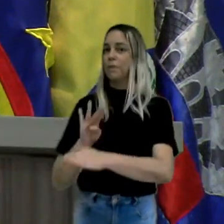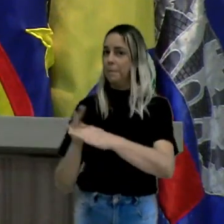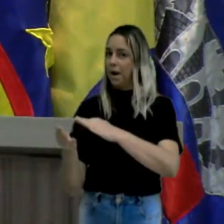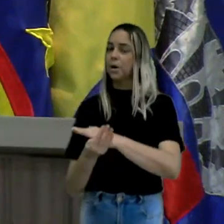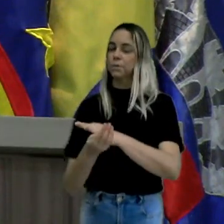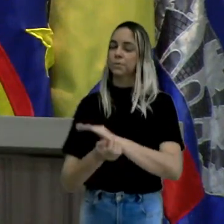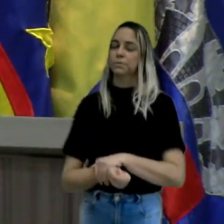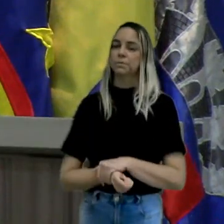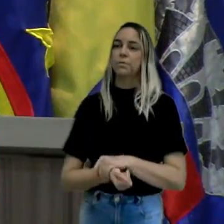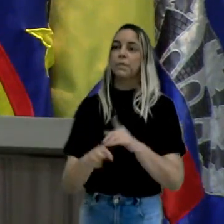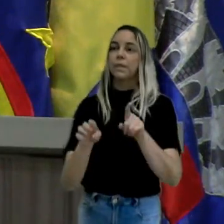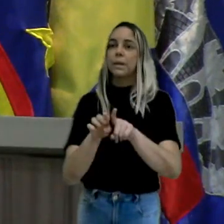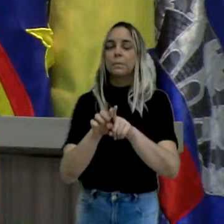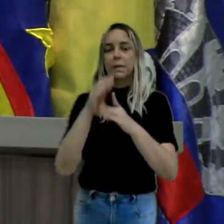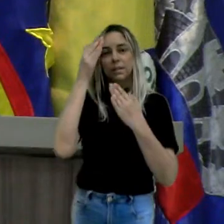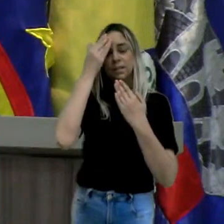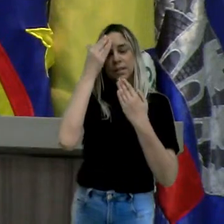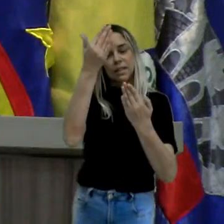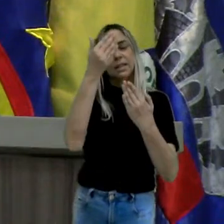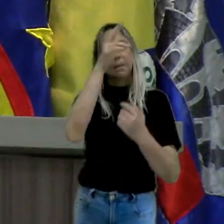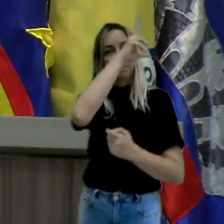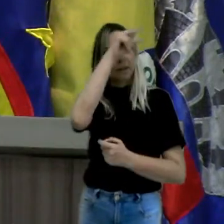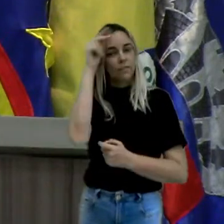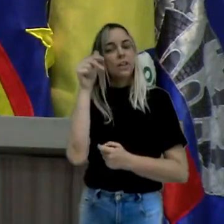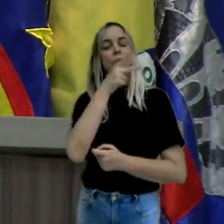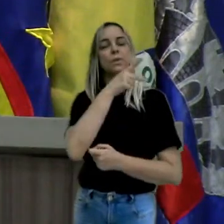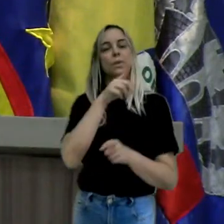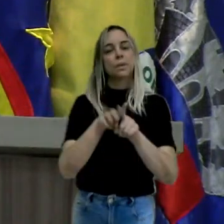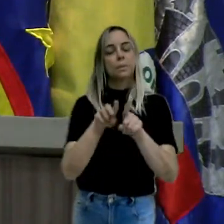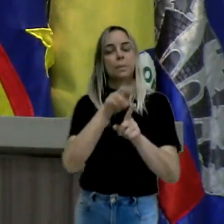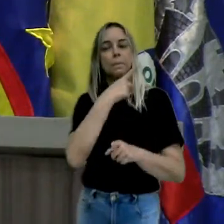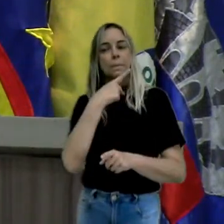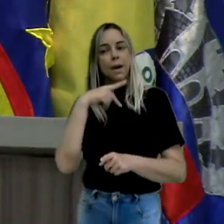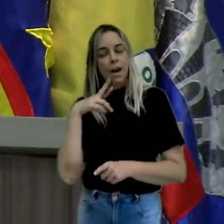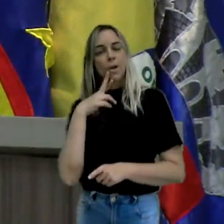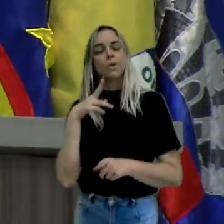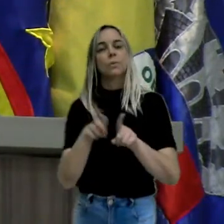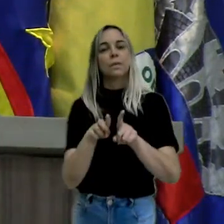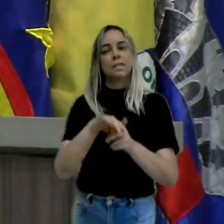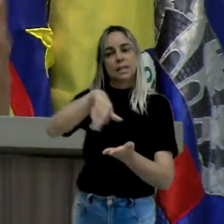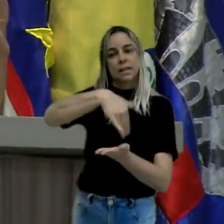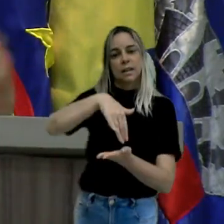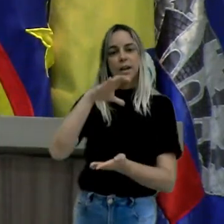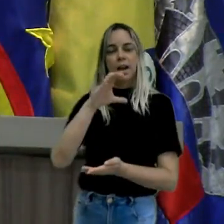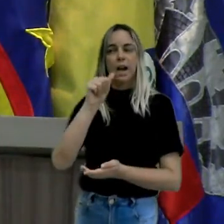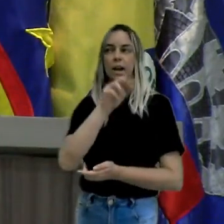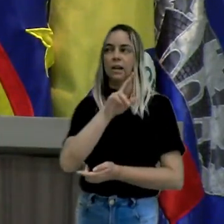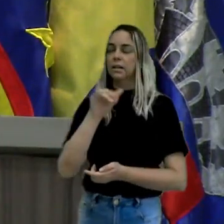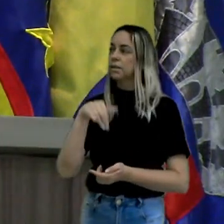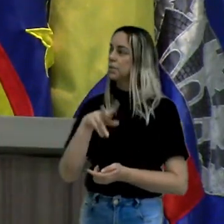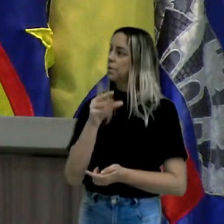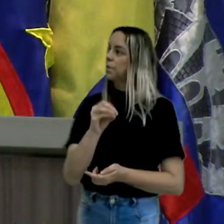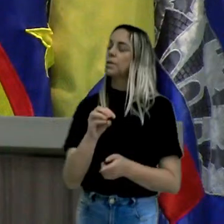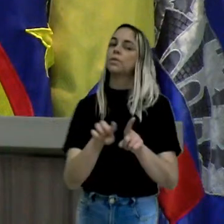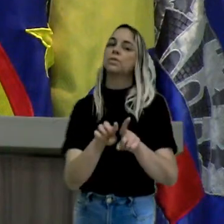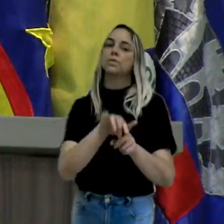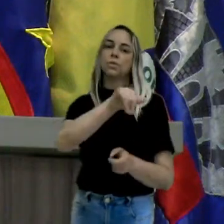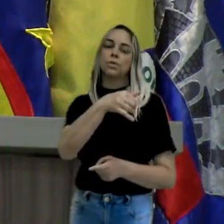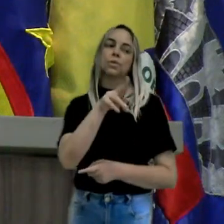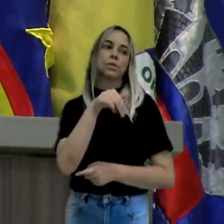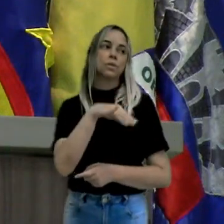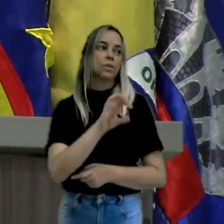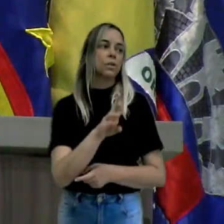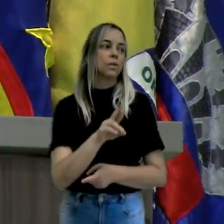E também quero agradecer ao prefeito, ao Paulo Renato, ao secretário Carrinho, Júnior, os maquinistas, Beto,